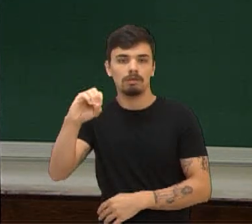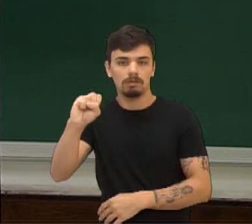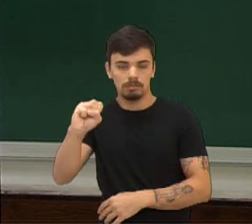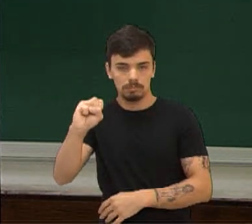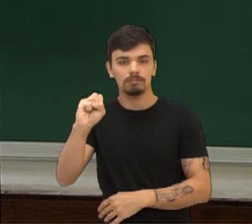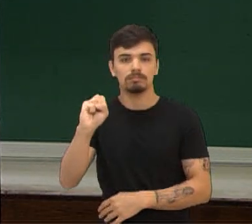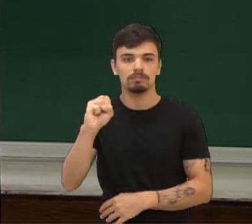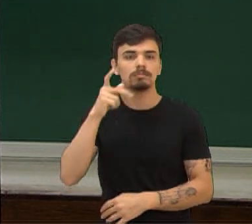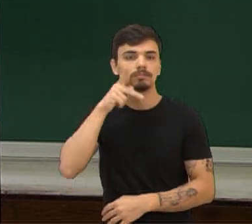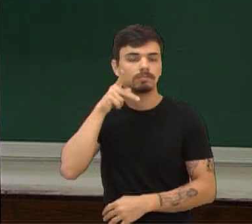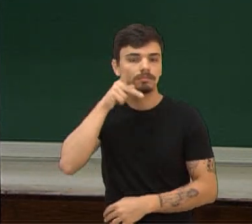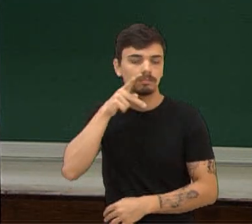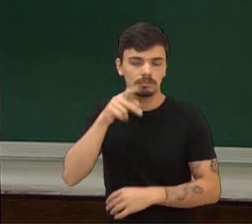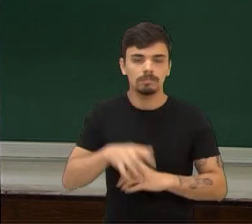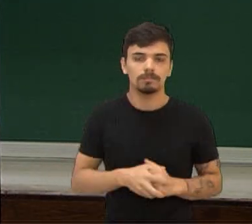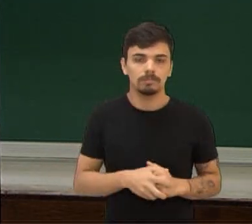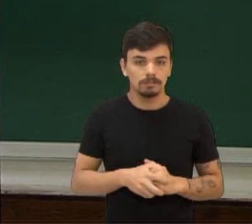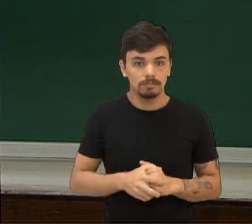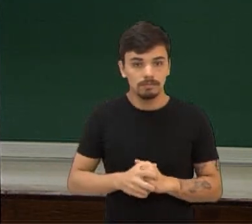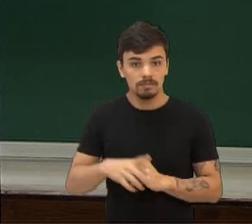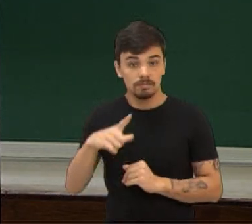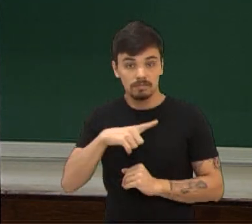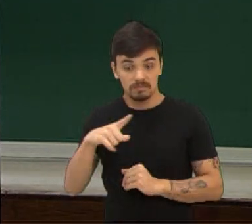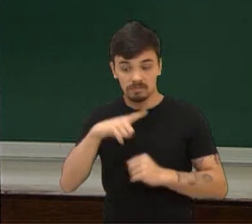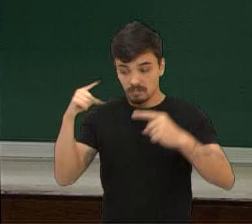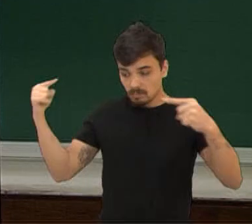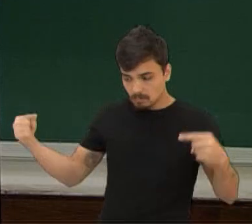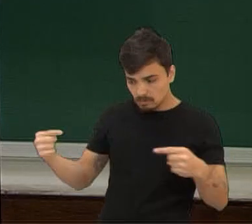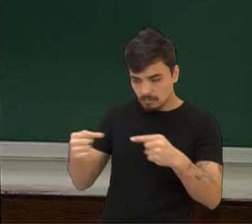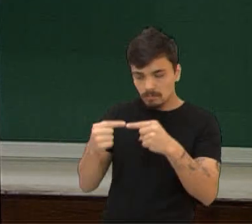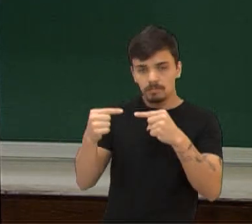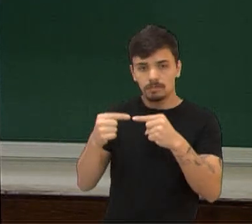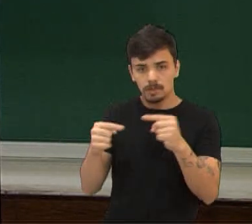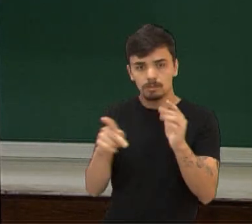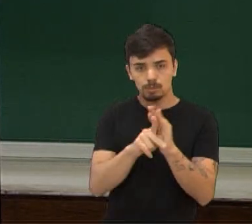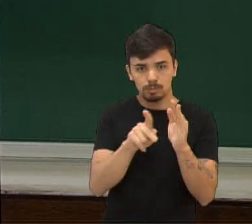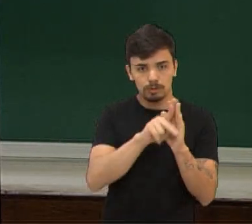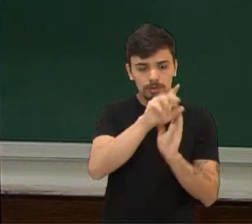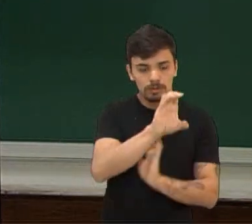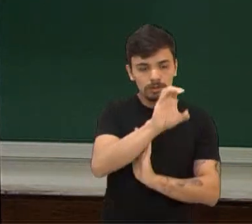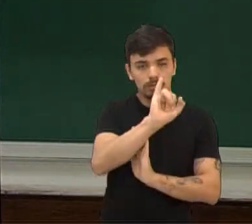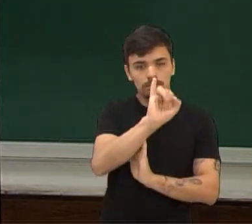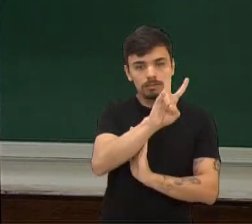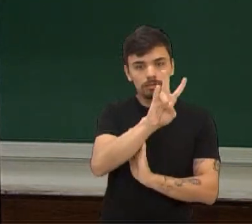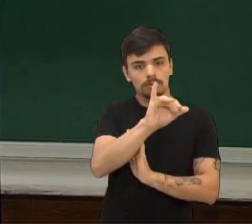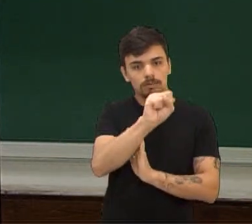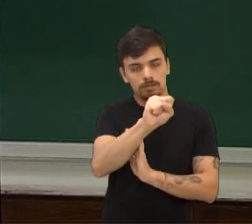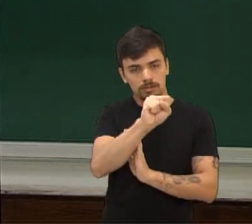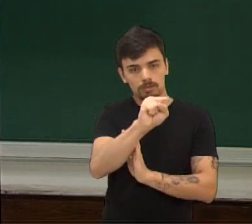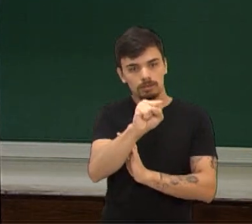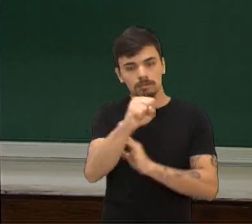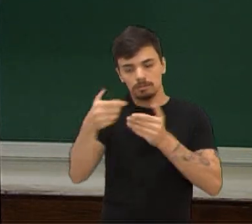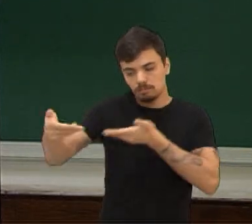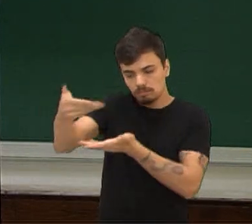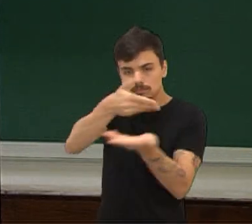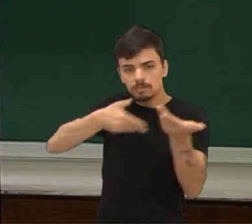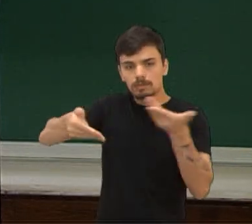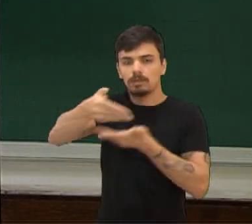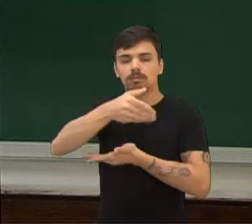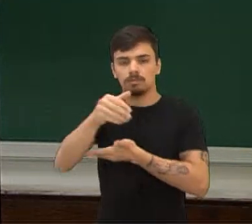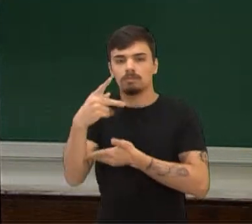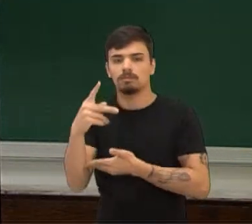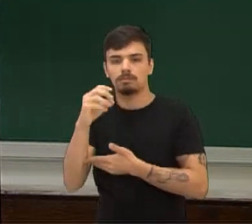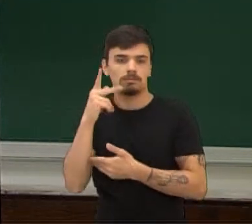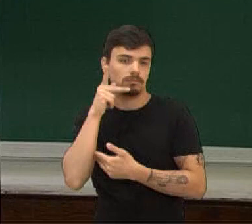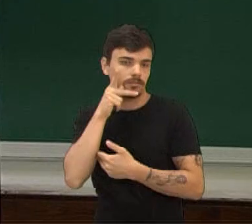lá. Os direitos políticos estão interligados aos direitos civis, uma vez que a participação política